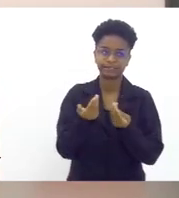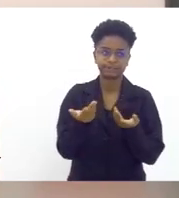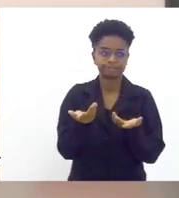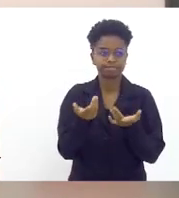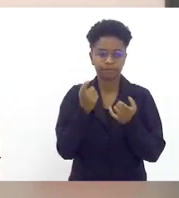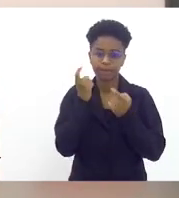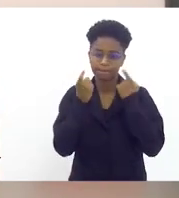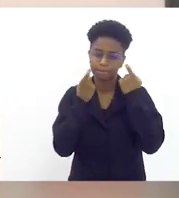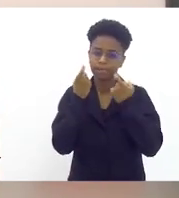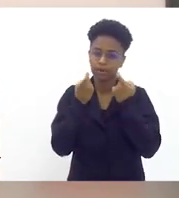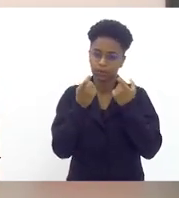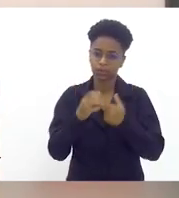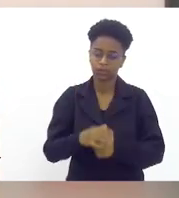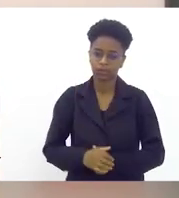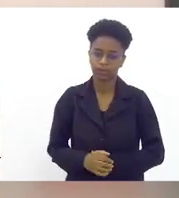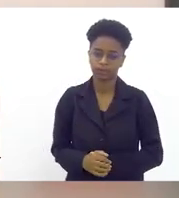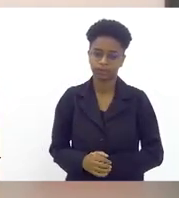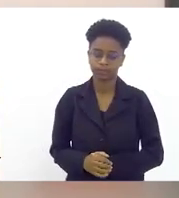preocupante.